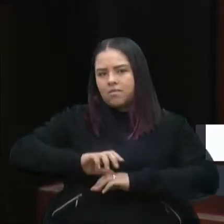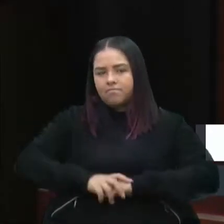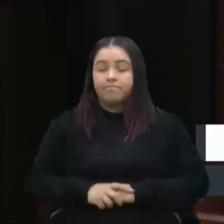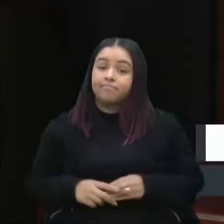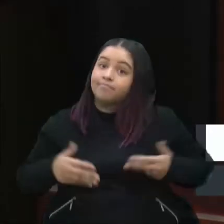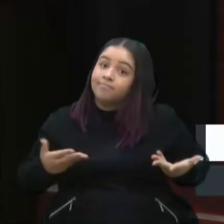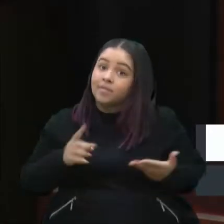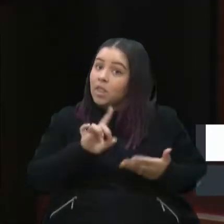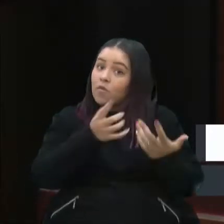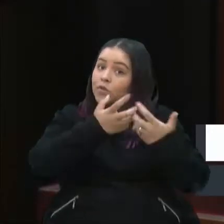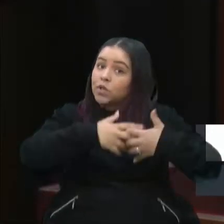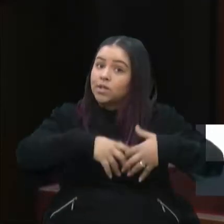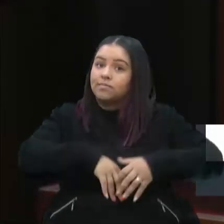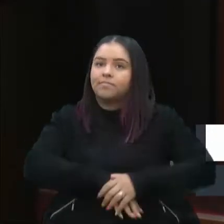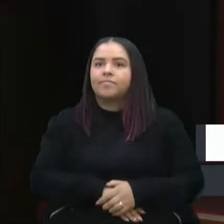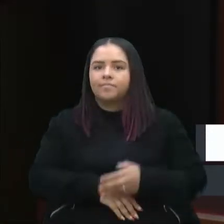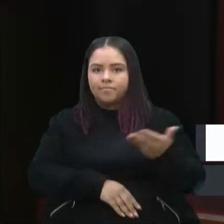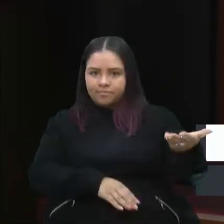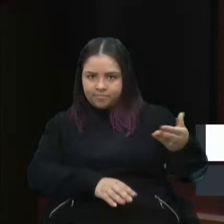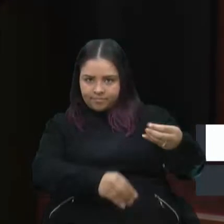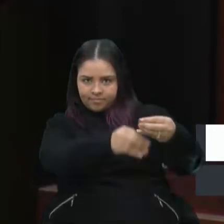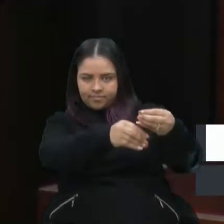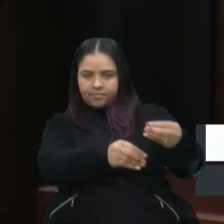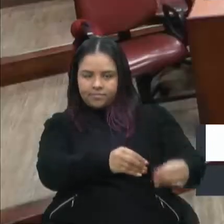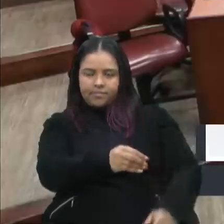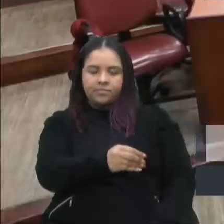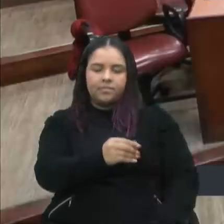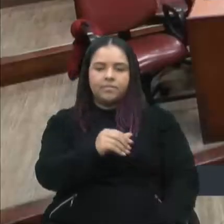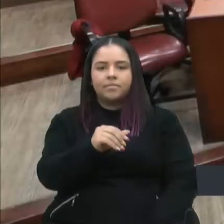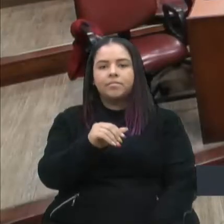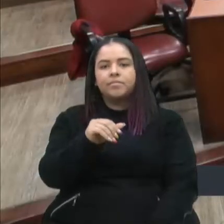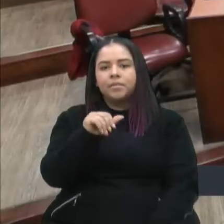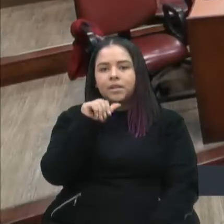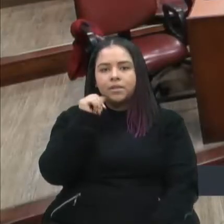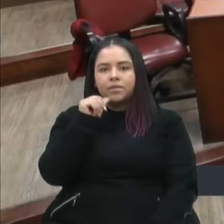aí não funciona. Sua parte, vereador Marcon.